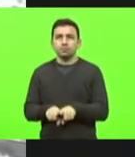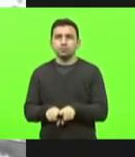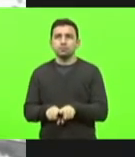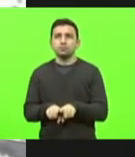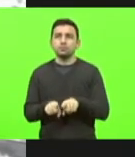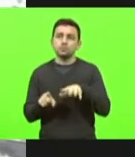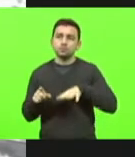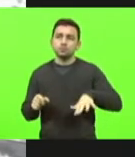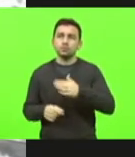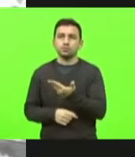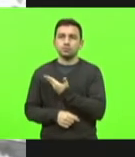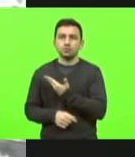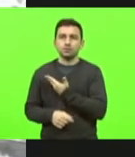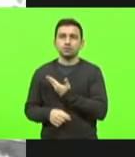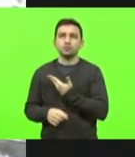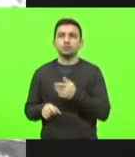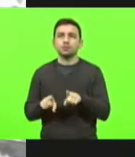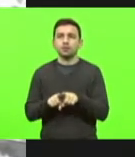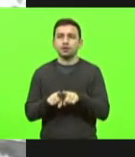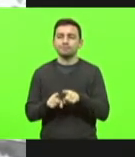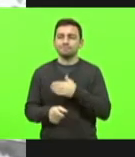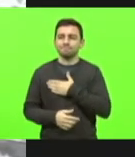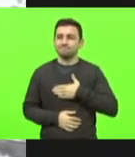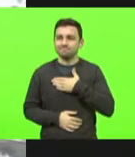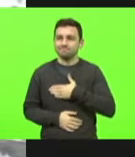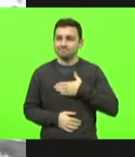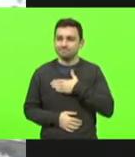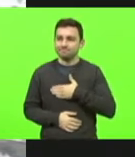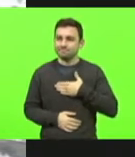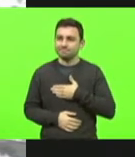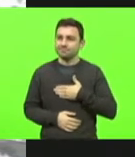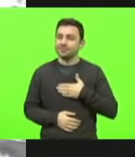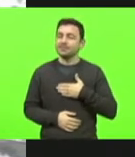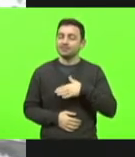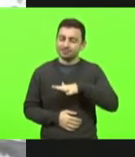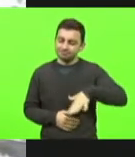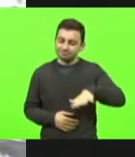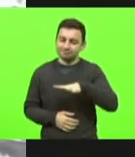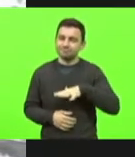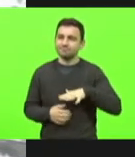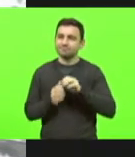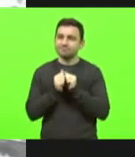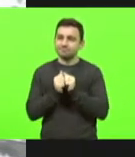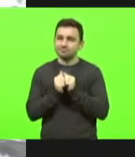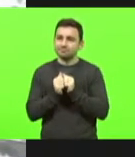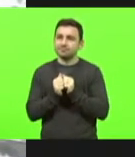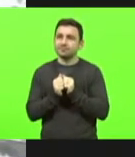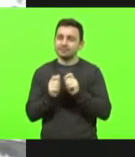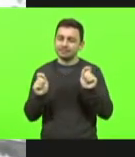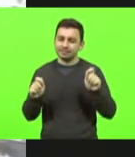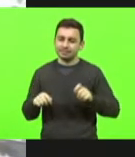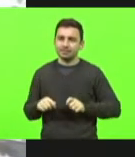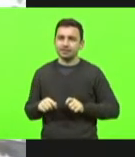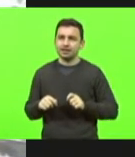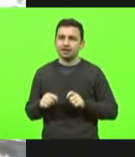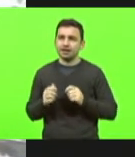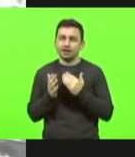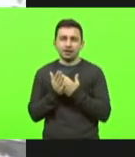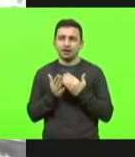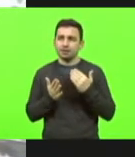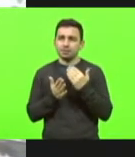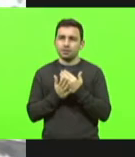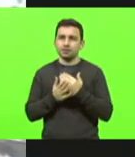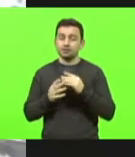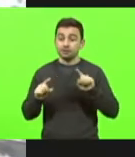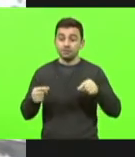os colegas aqui também. Então, prazer vê-lo aqui de novo e certamente seremos parceiros aí com grandes resultados. O desafio do